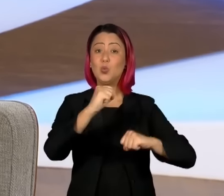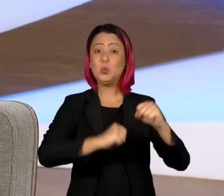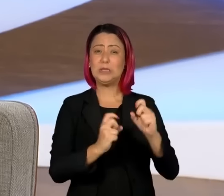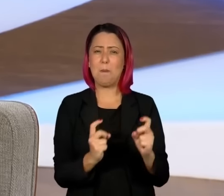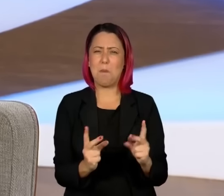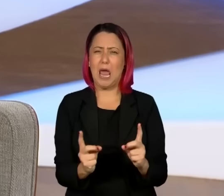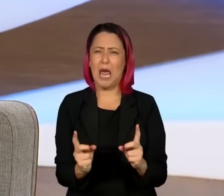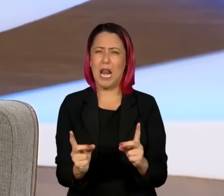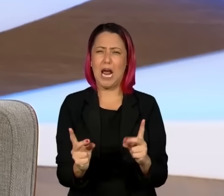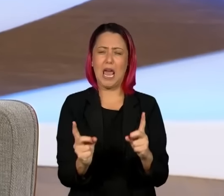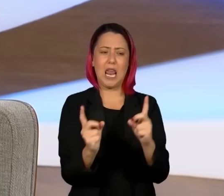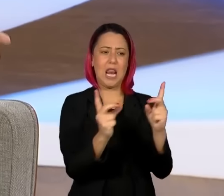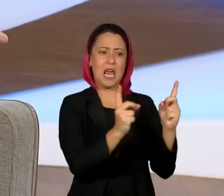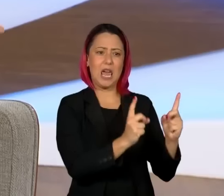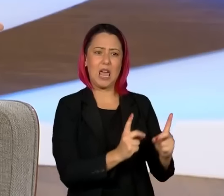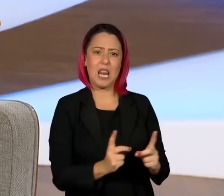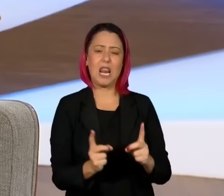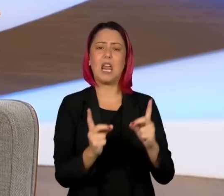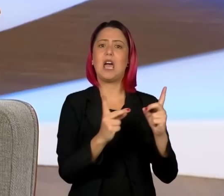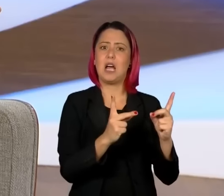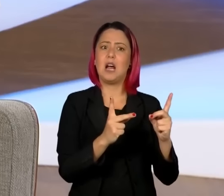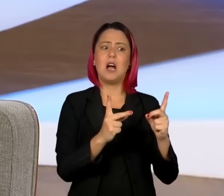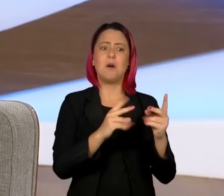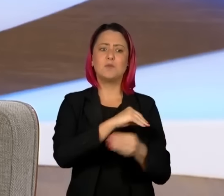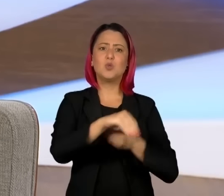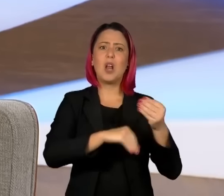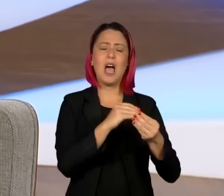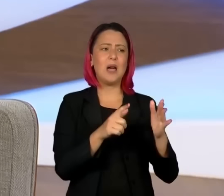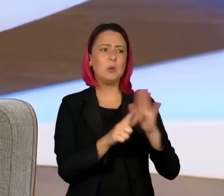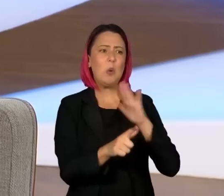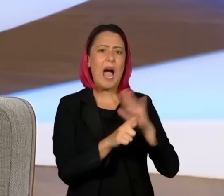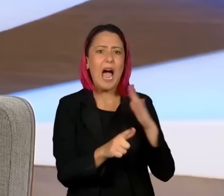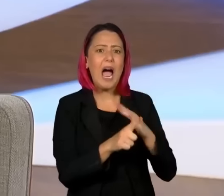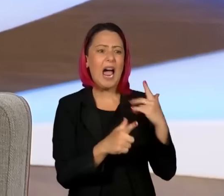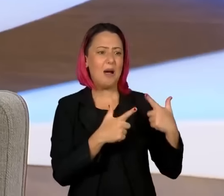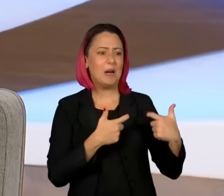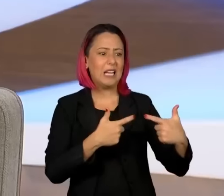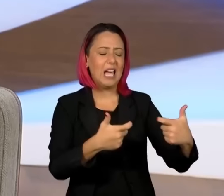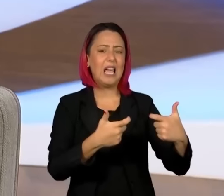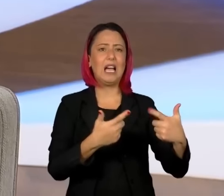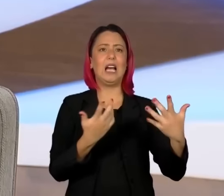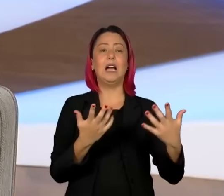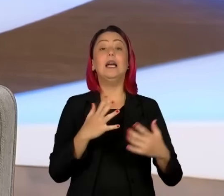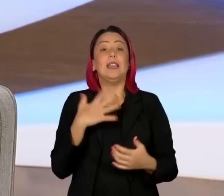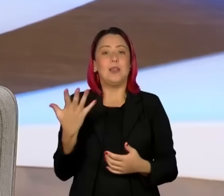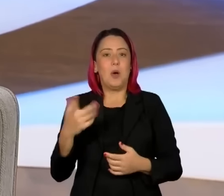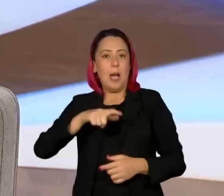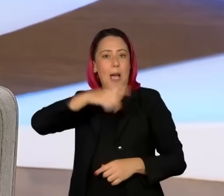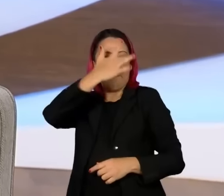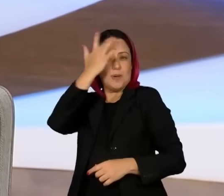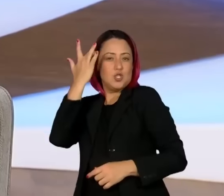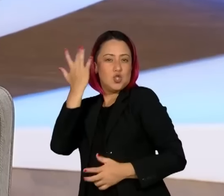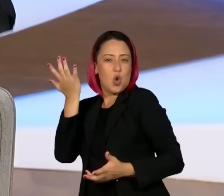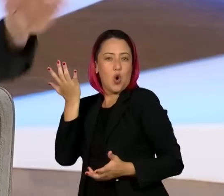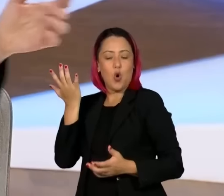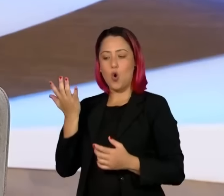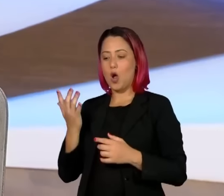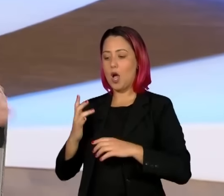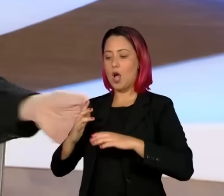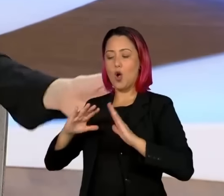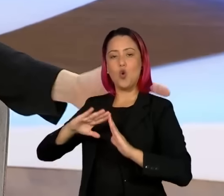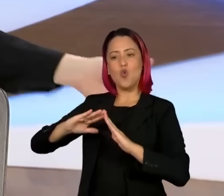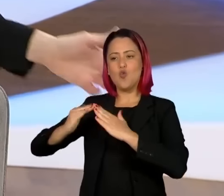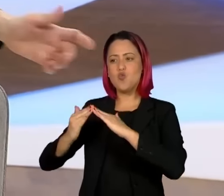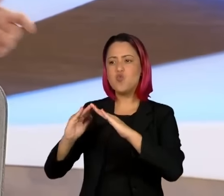indústria armamentista então o o cara da Zona Sul libertário que subia o morro e